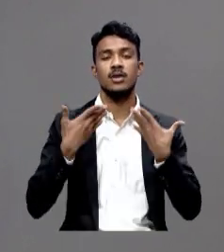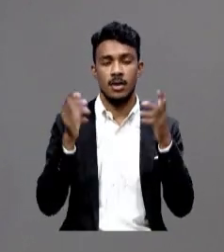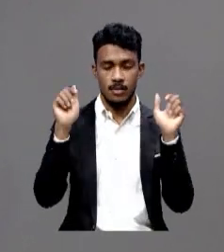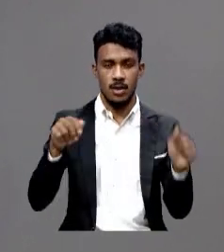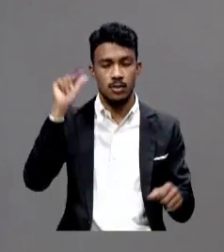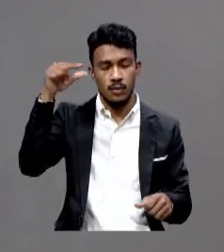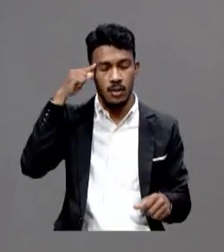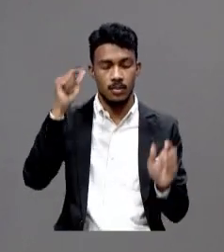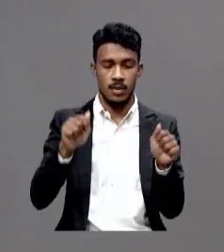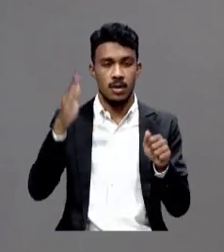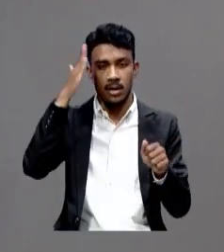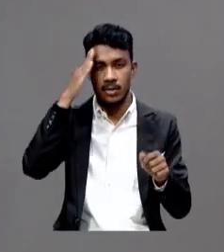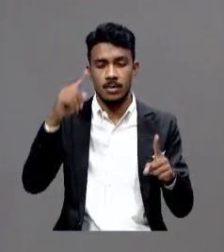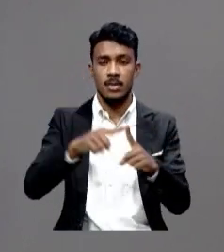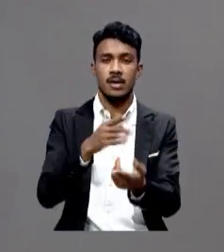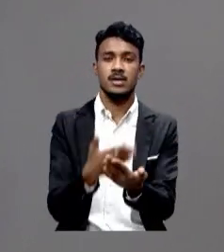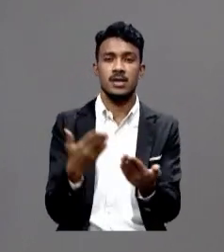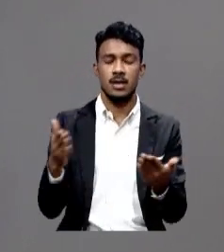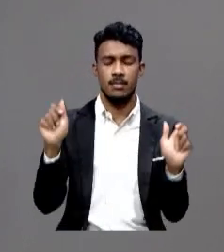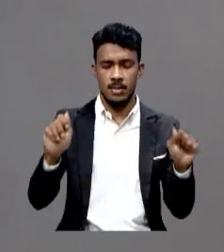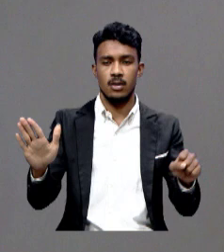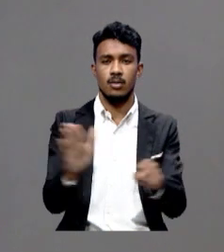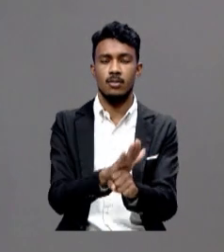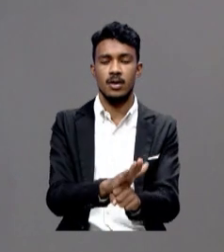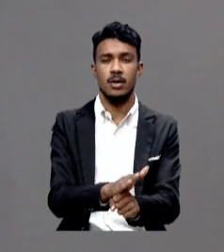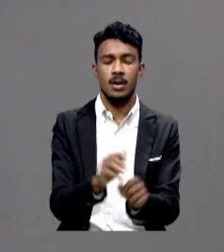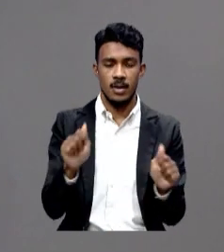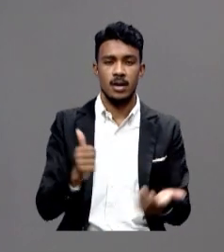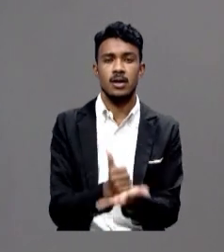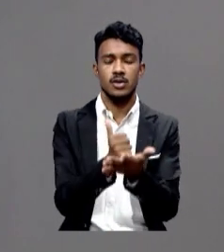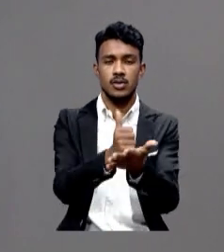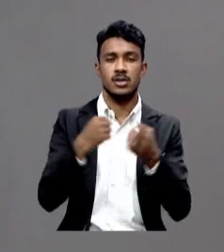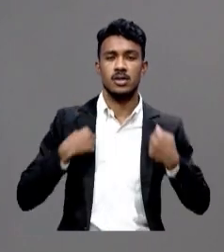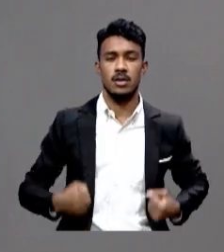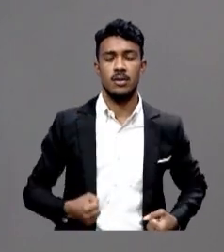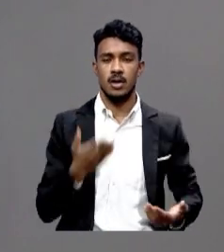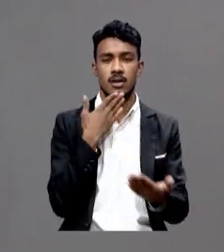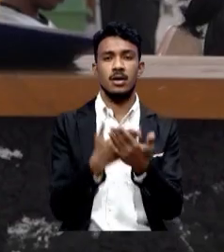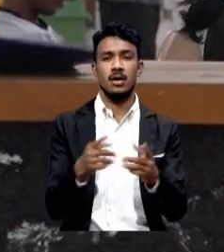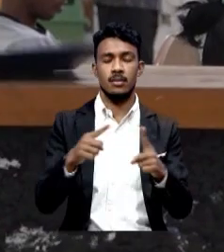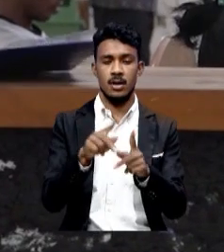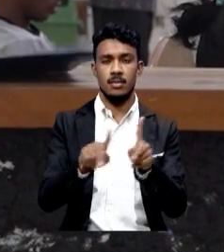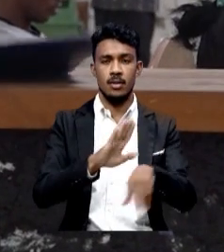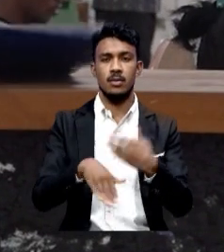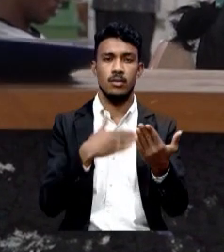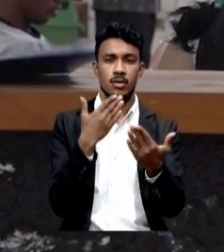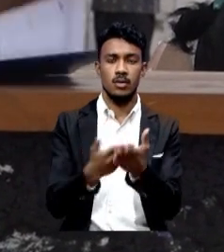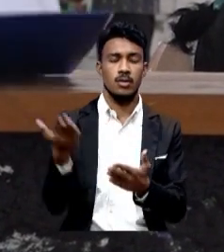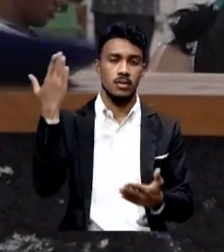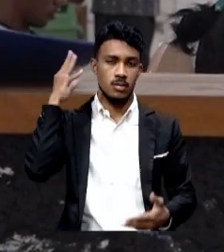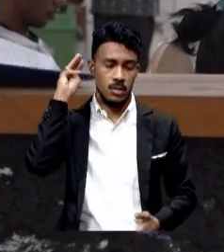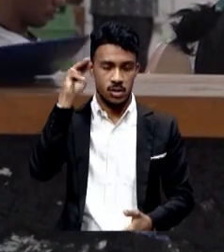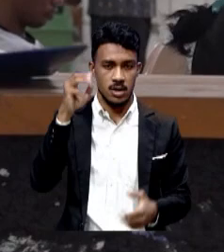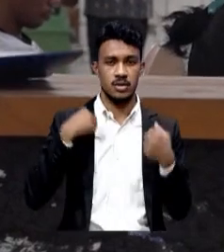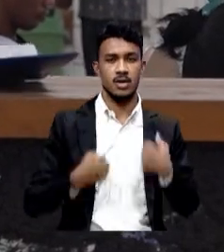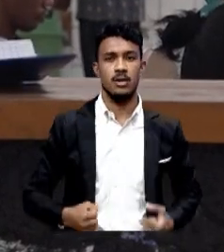hanoi mos bai ha equipamento sene para bele completa que mesmo para tratamento o saúde hodia hodia kuno baitania povo hotu. Antes ne Ministério Saúde